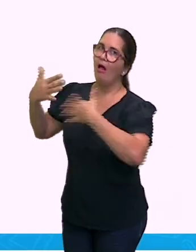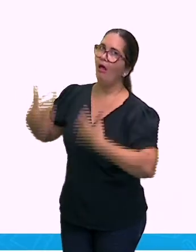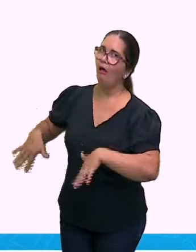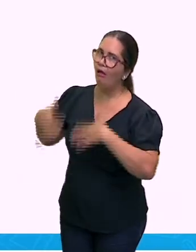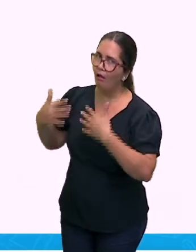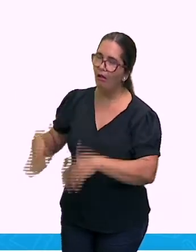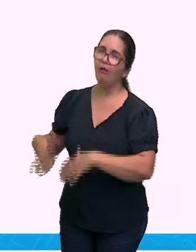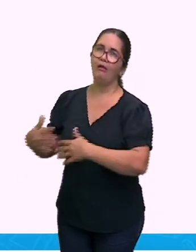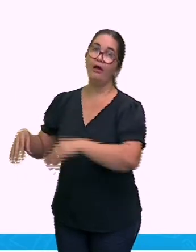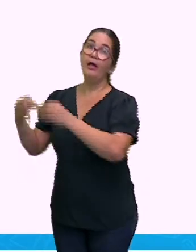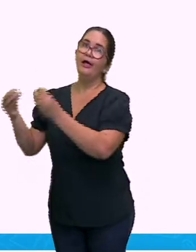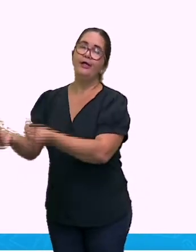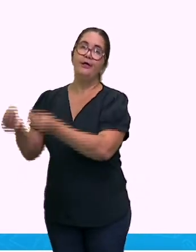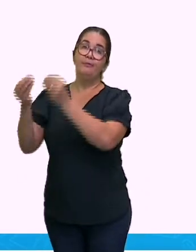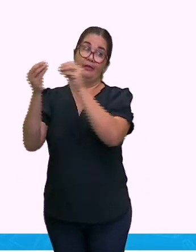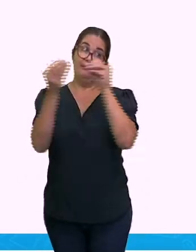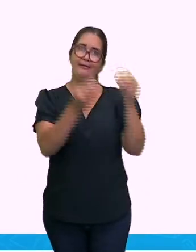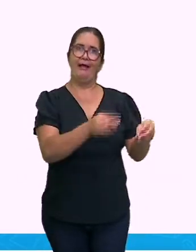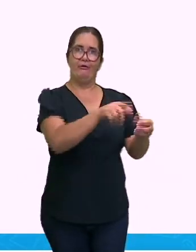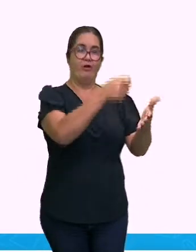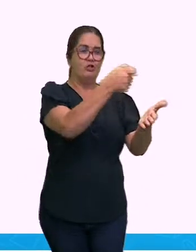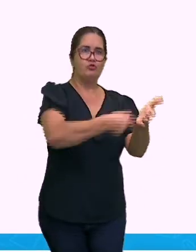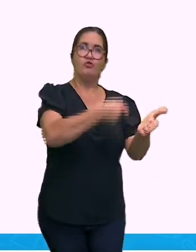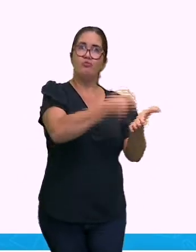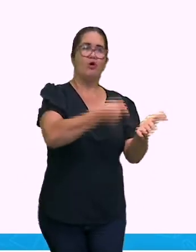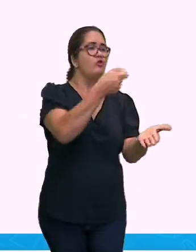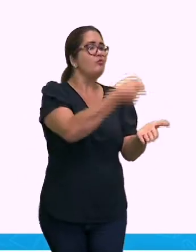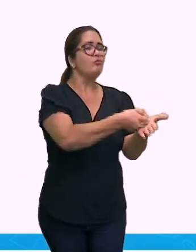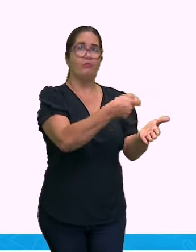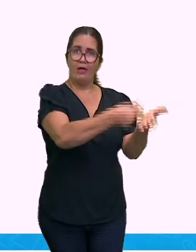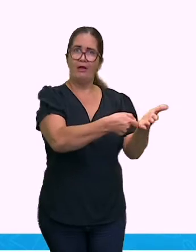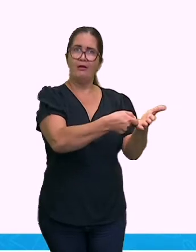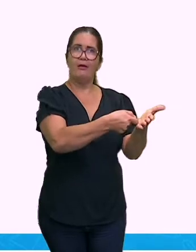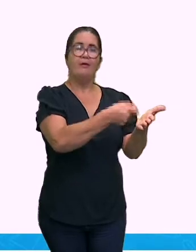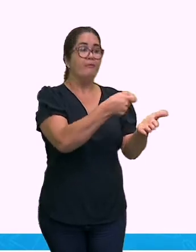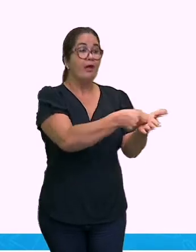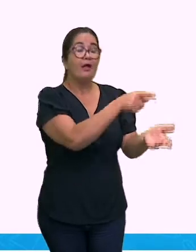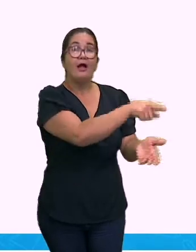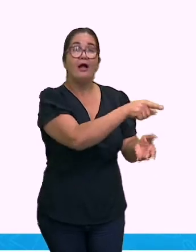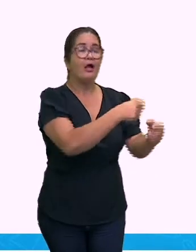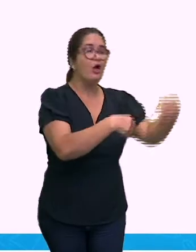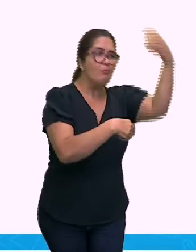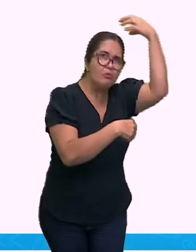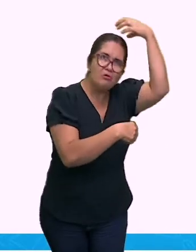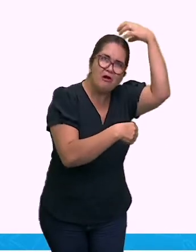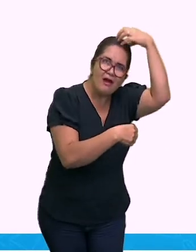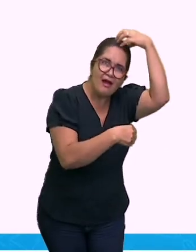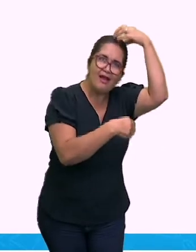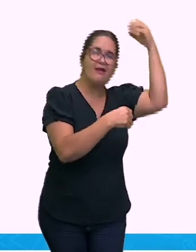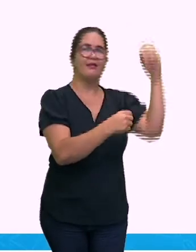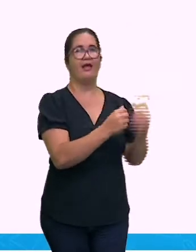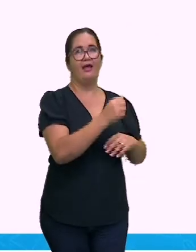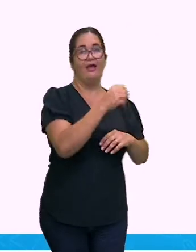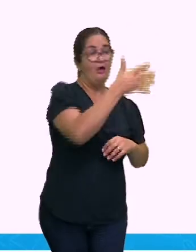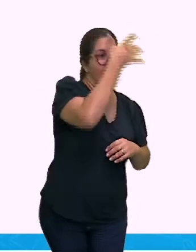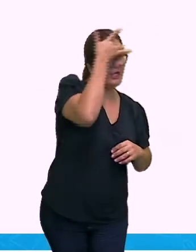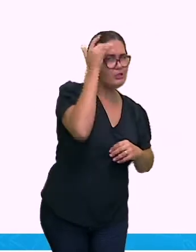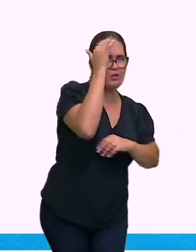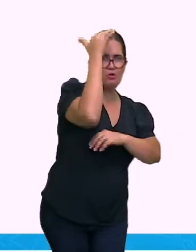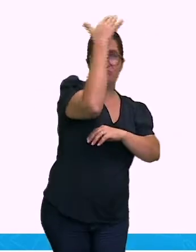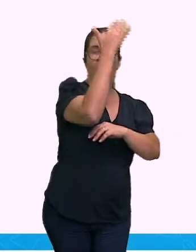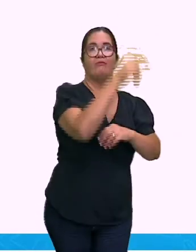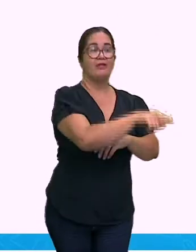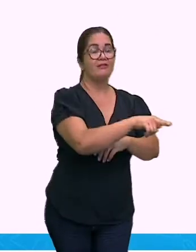os impostos para que o rei, a nobreza e o clero vivesse desta